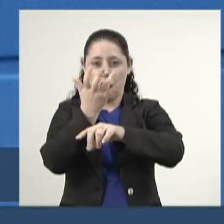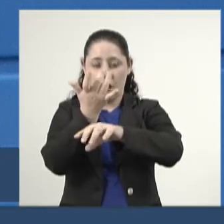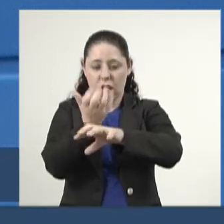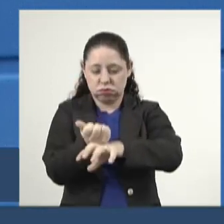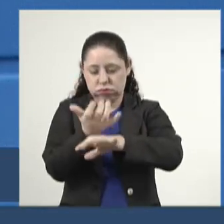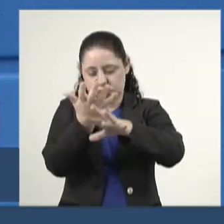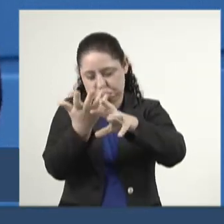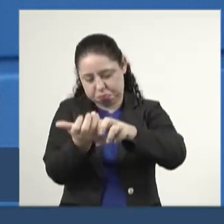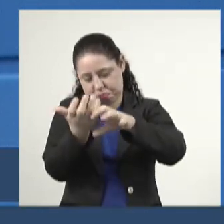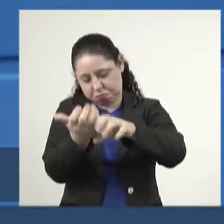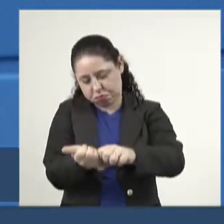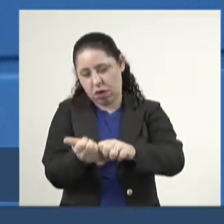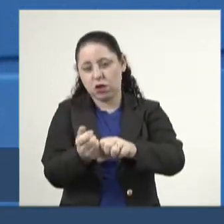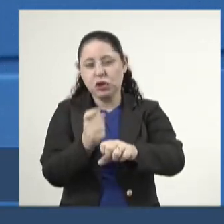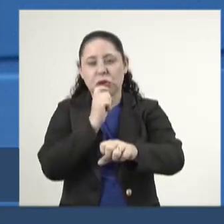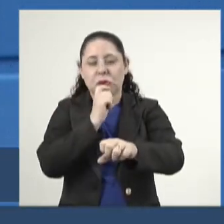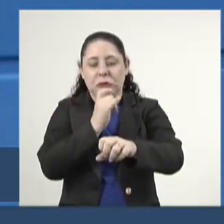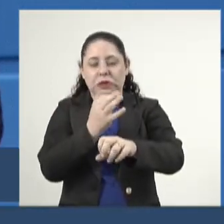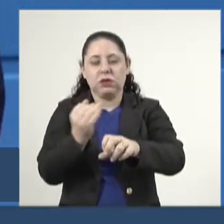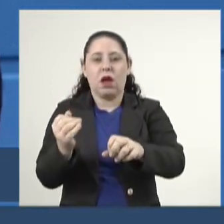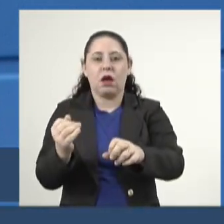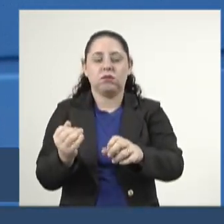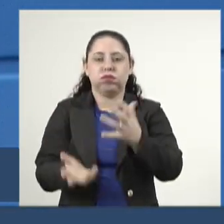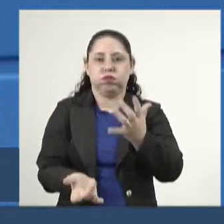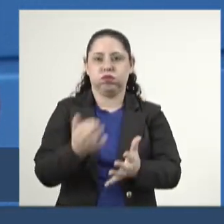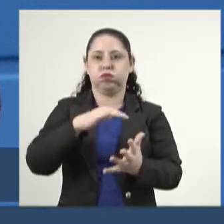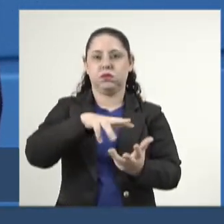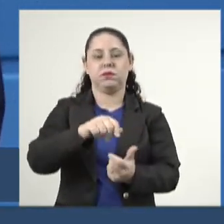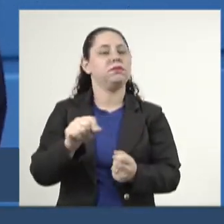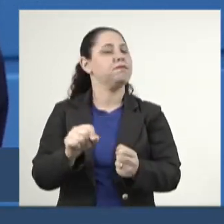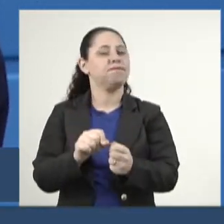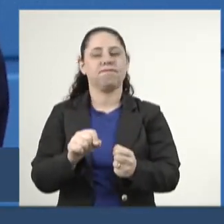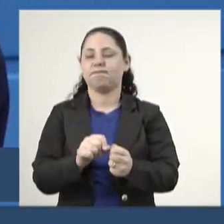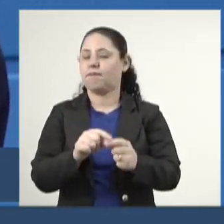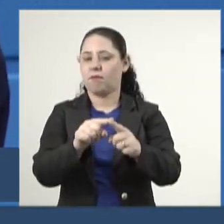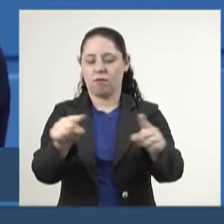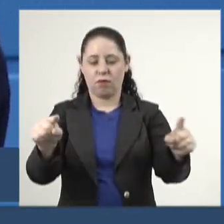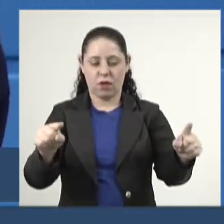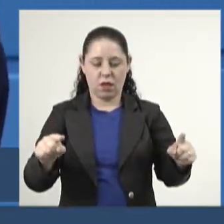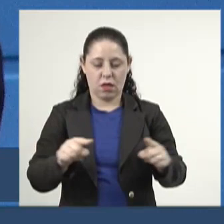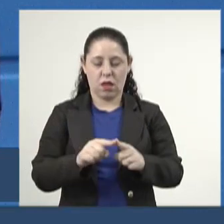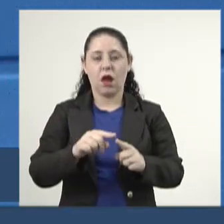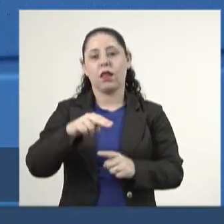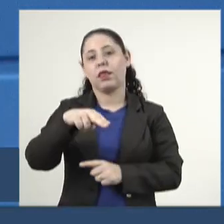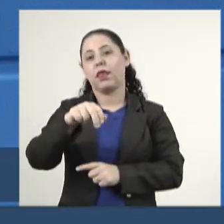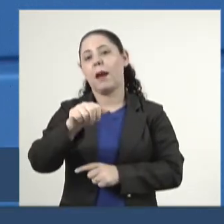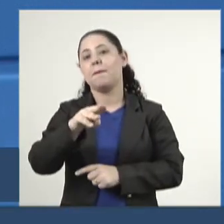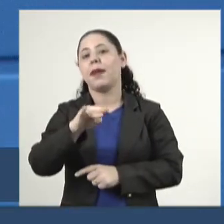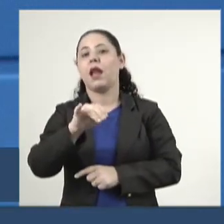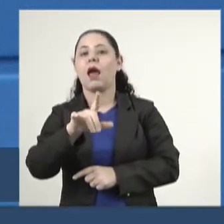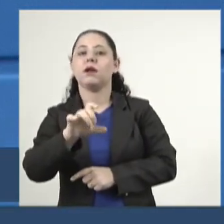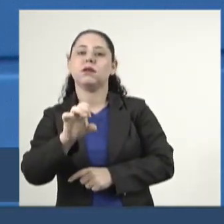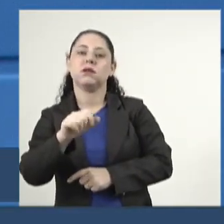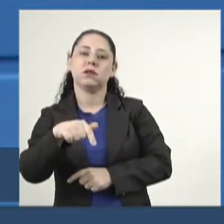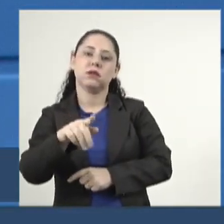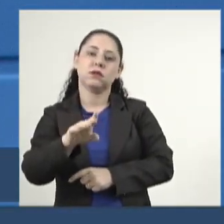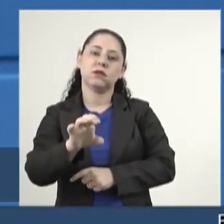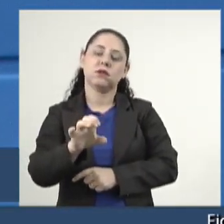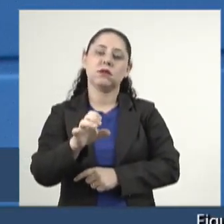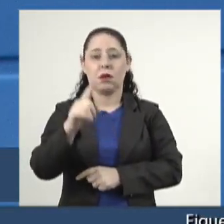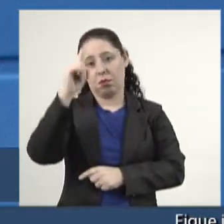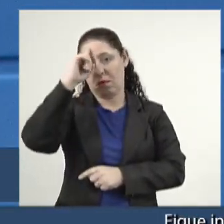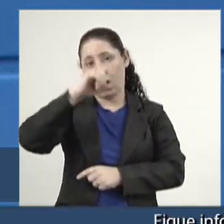geada, queima o mundo. Ele entendeu e não fez a reserva no Nabileque. Então, quem manda